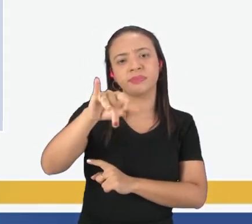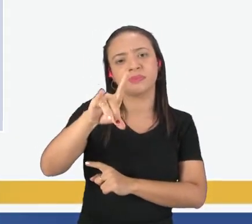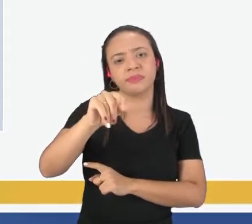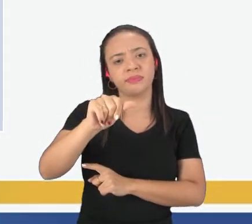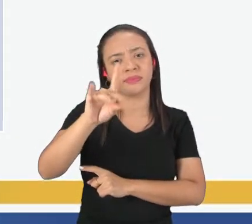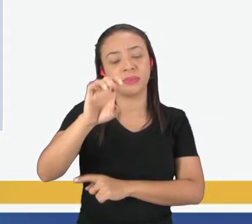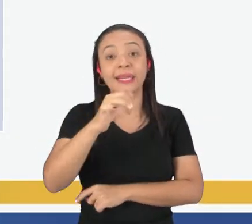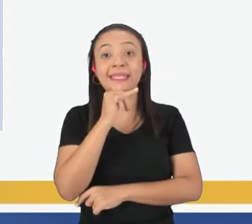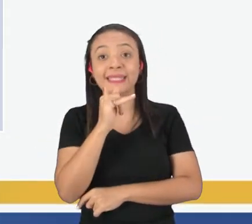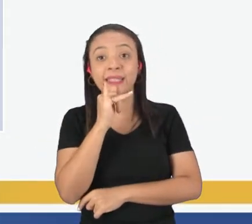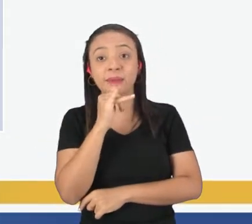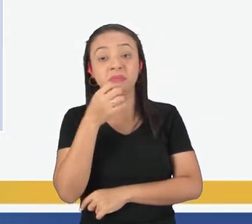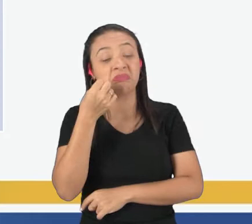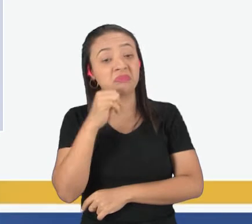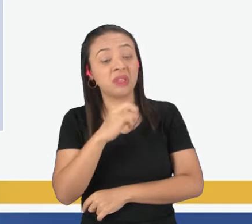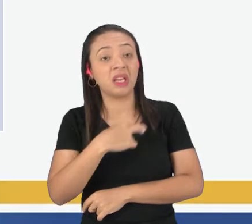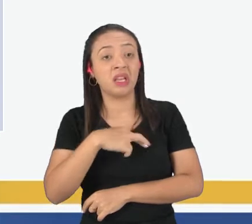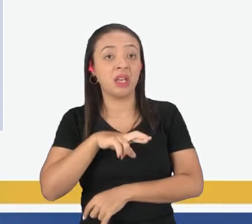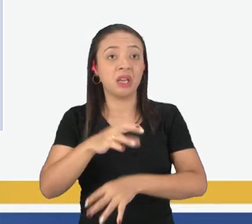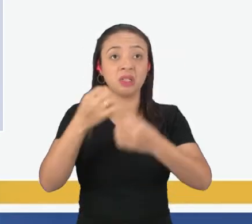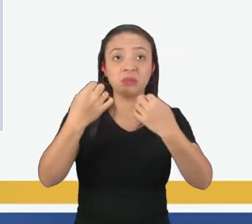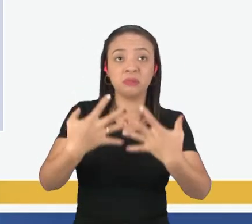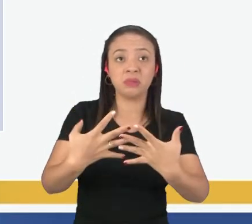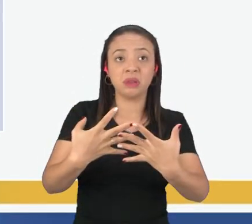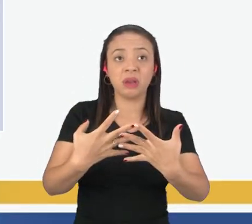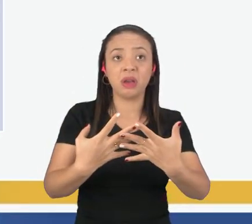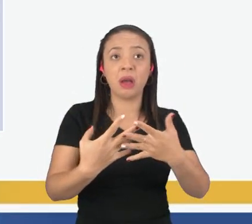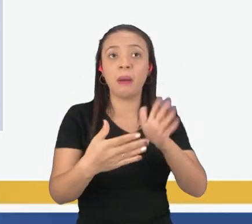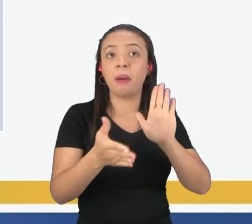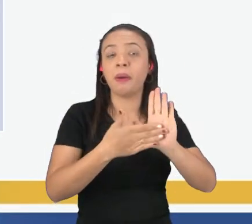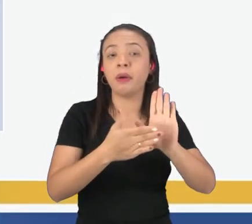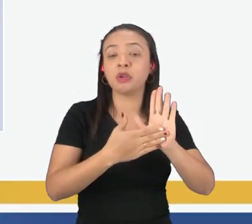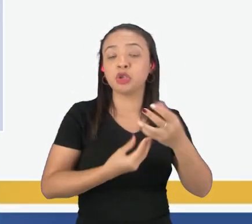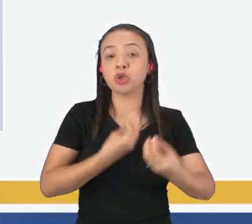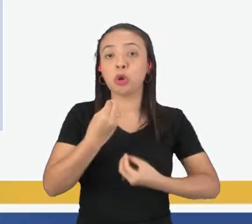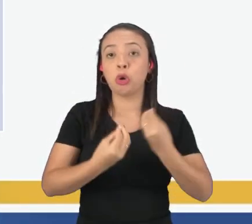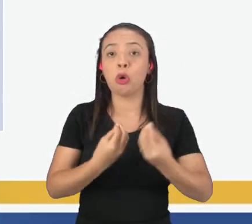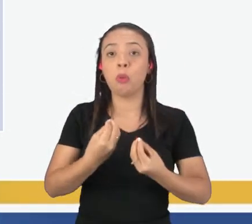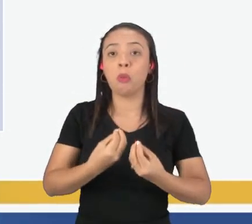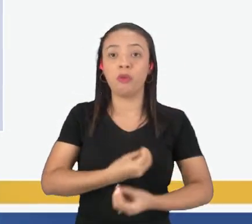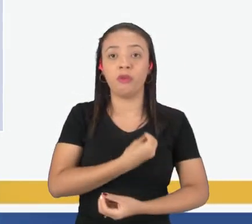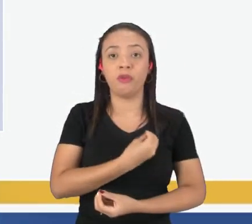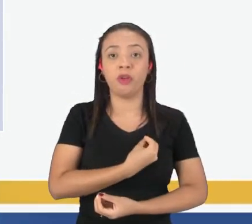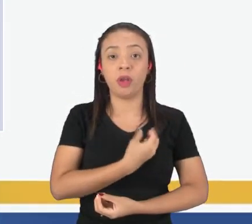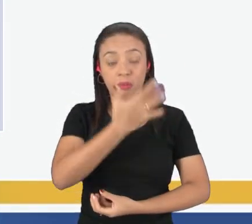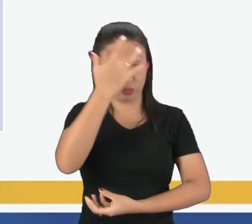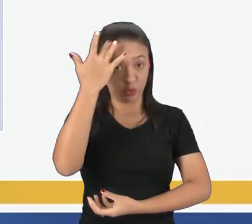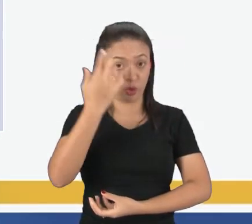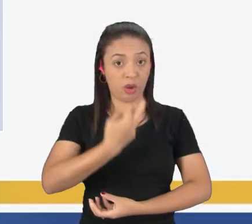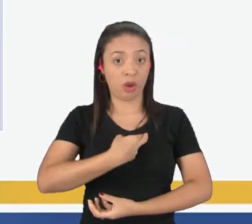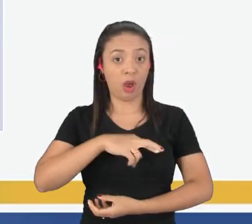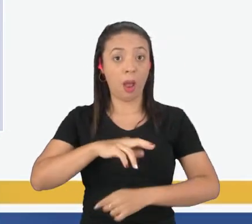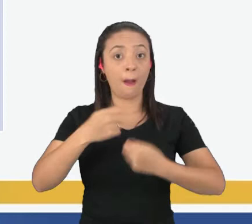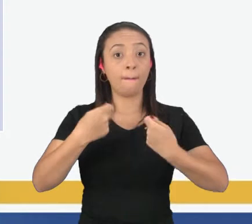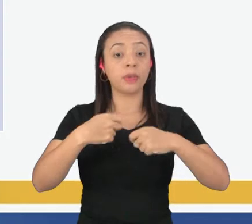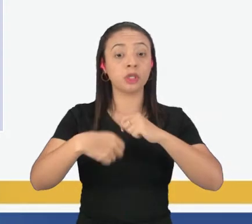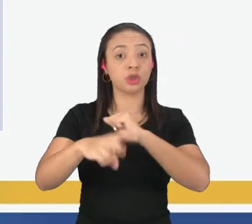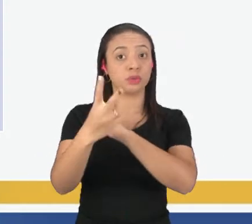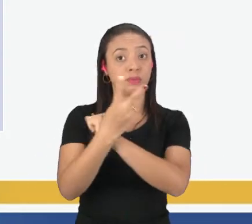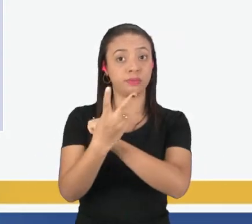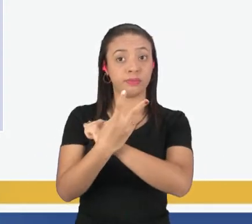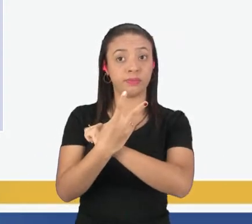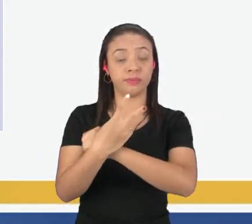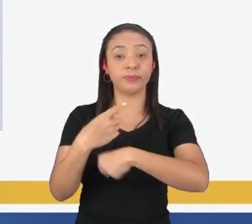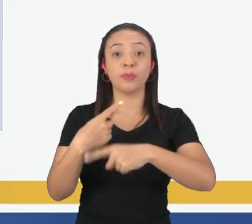religião fala proposta de modelo de conduta, o religioso ele tem que preservar a si mesmo